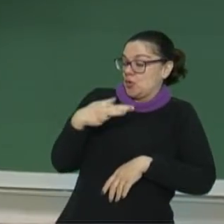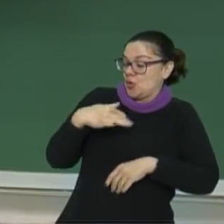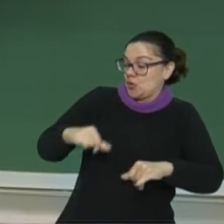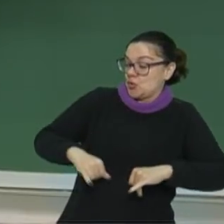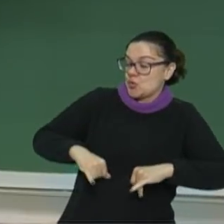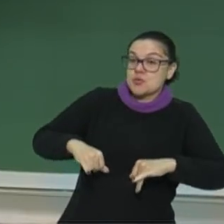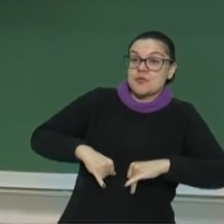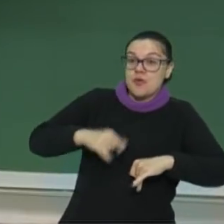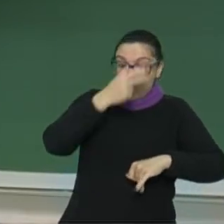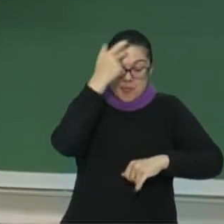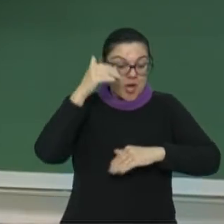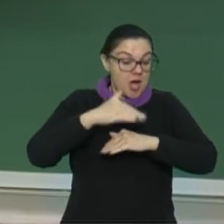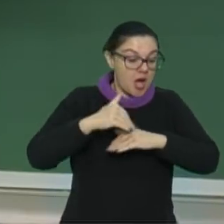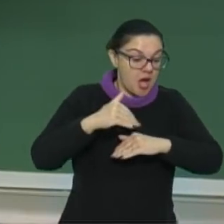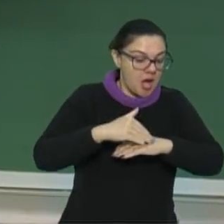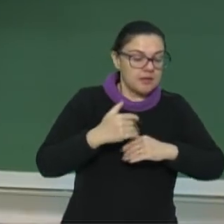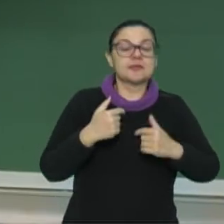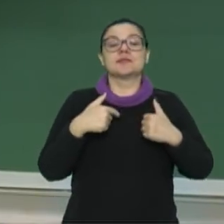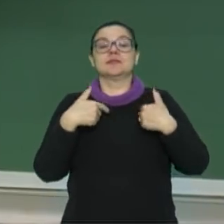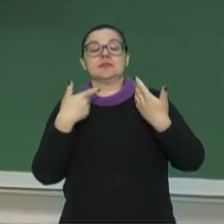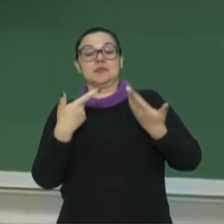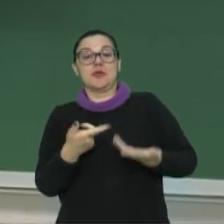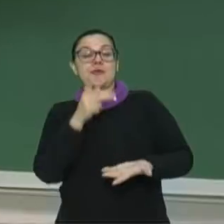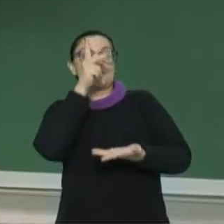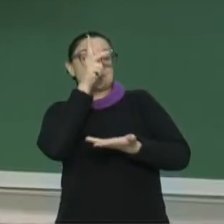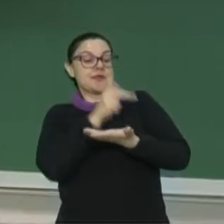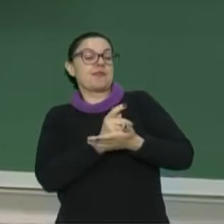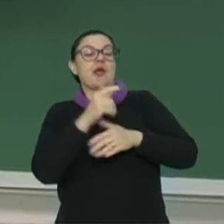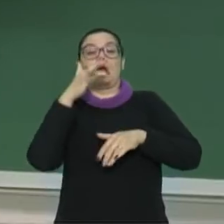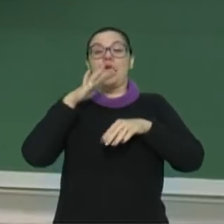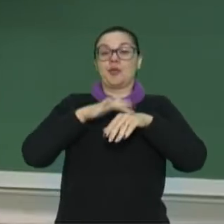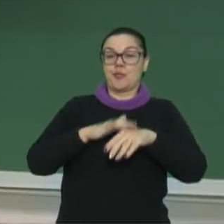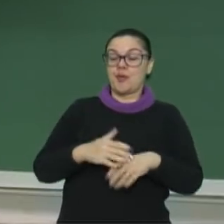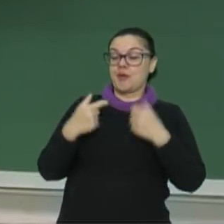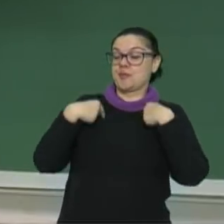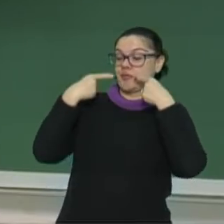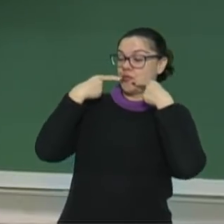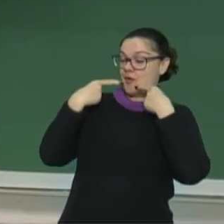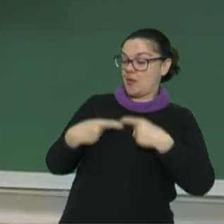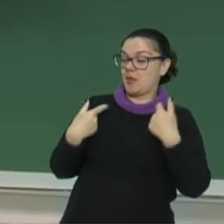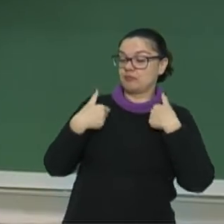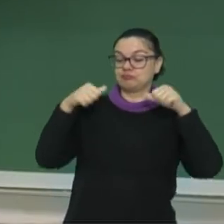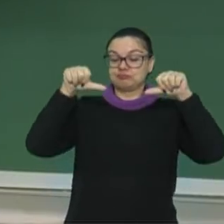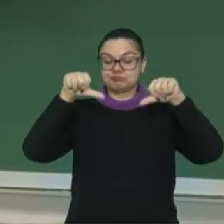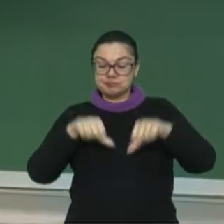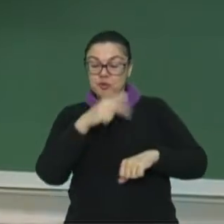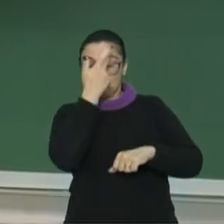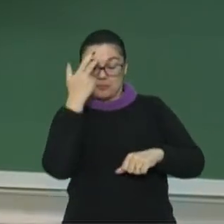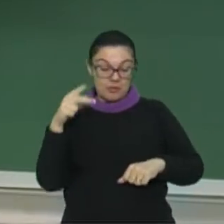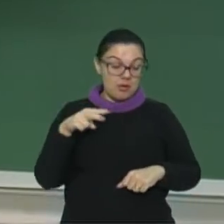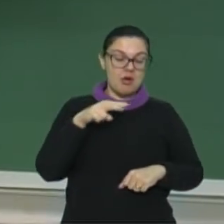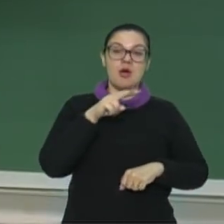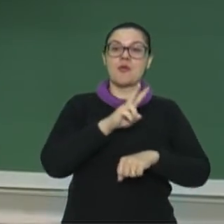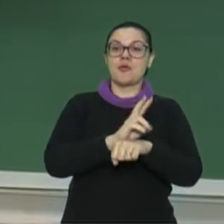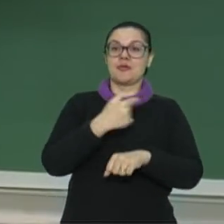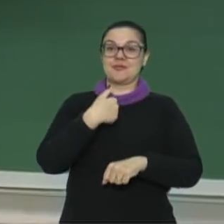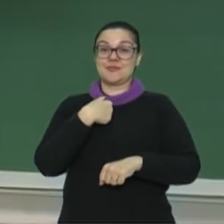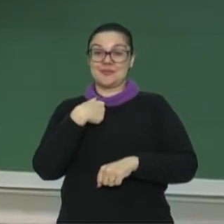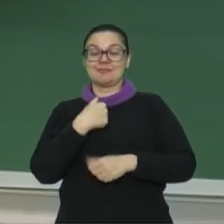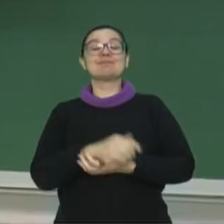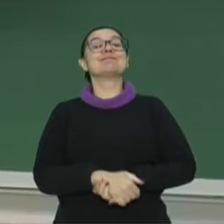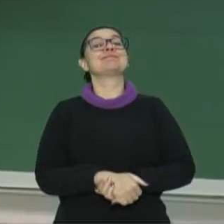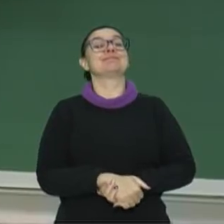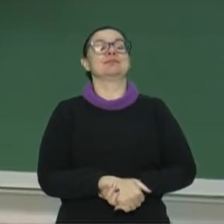ganhei atenção quando eu estava doente, então eu tenho que ficar doente, eu tenho que reclamar, eu tenho que me sentir mal para que as pessoas olhem para mim. Veja como isso